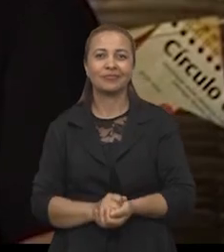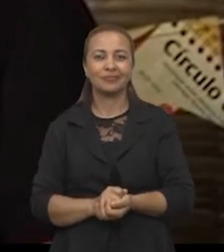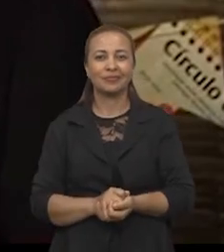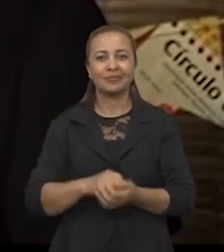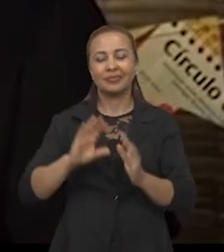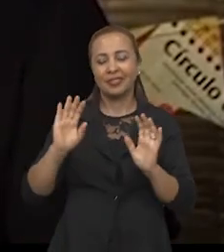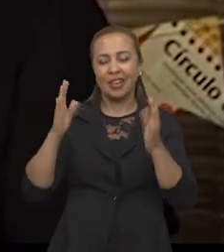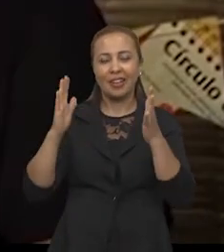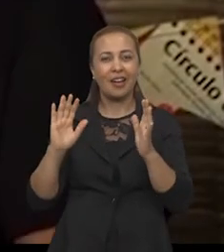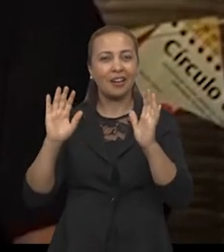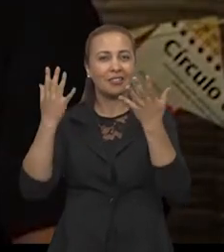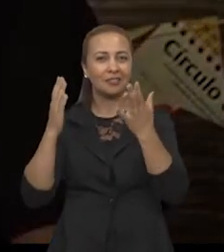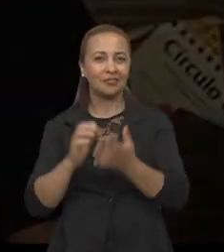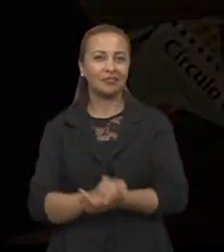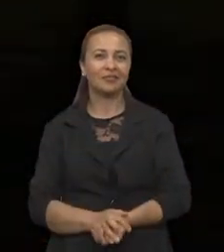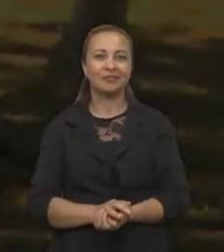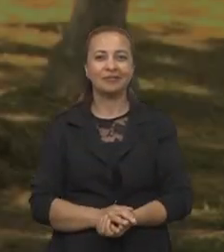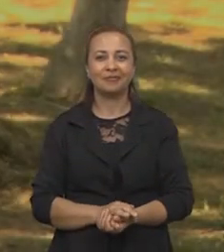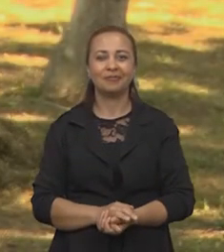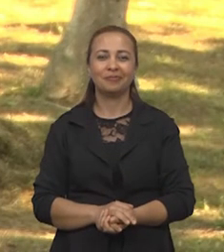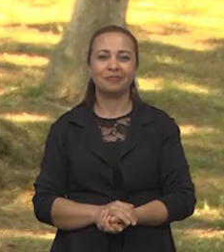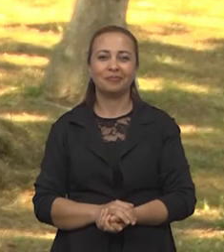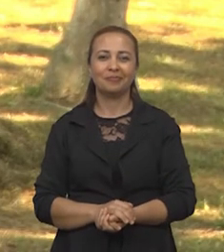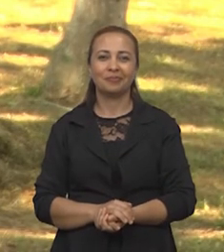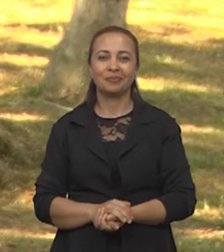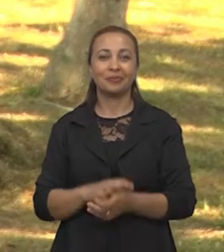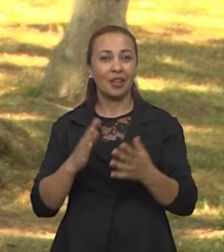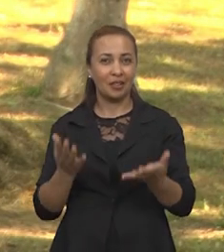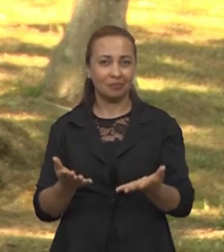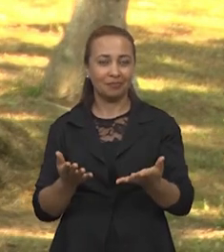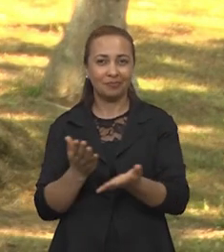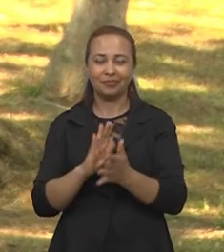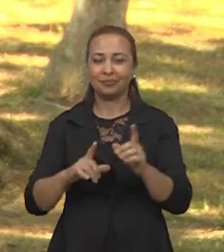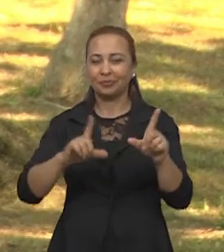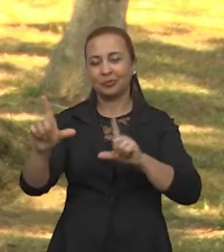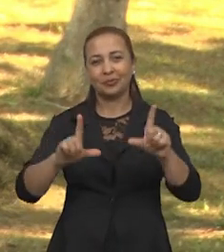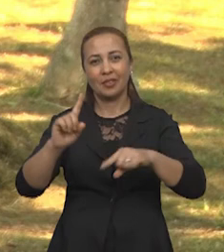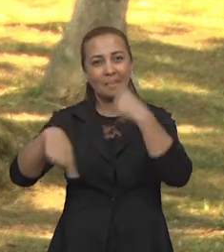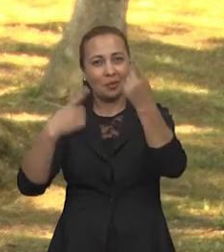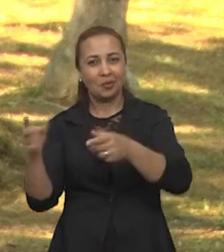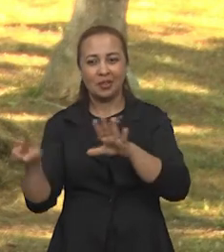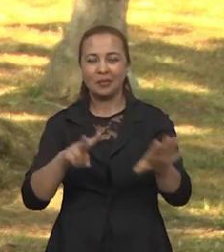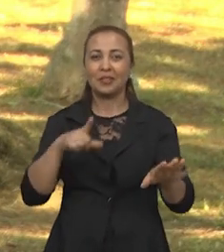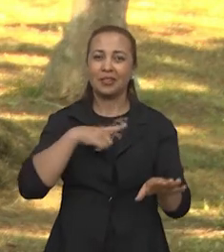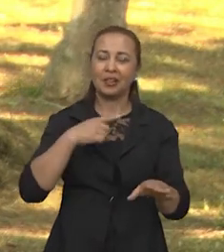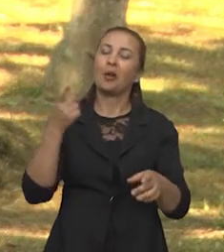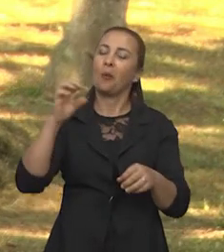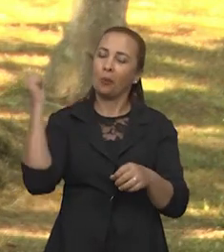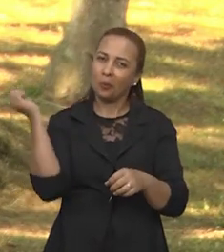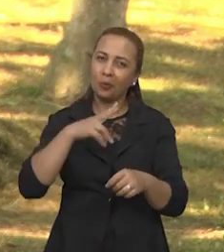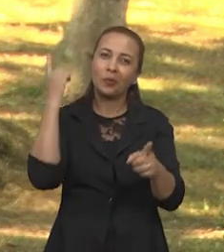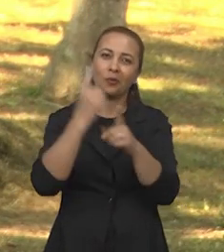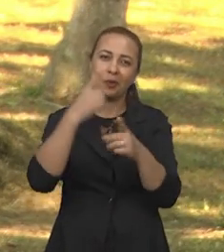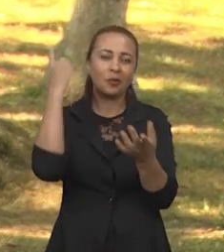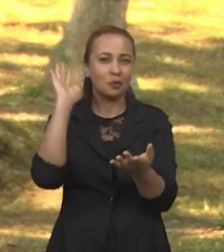meu maracá, reia, reia, reia, reia. Bom, o programa de hoje fica por aqui. Na próxima semana temos